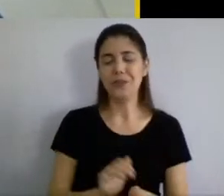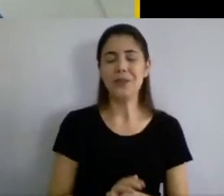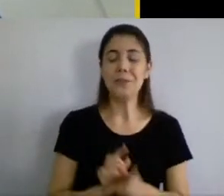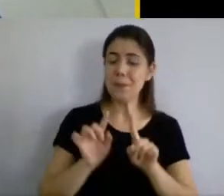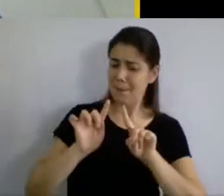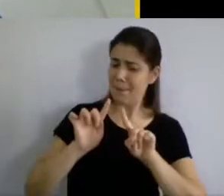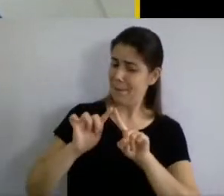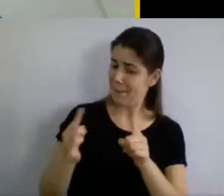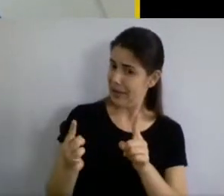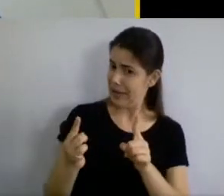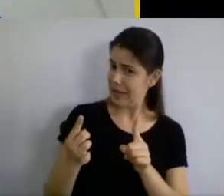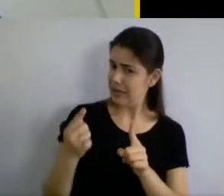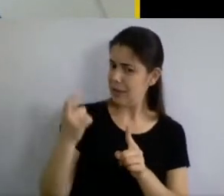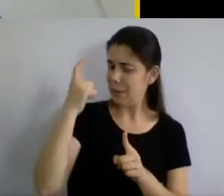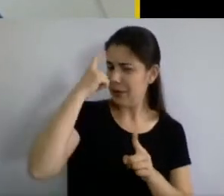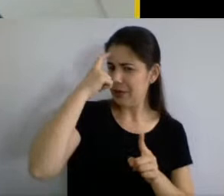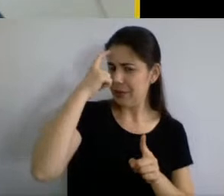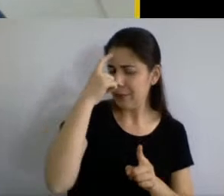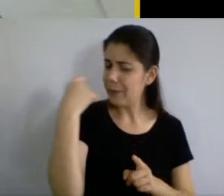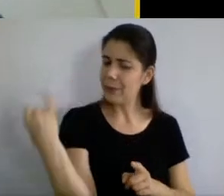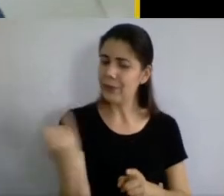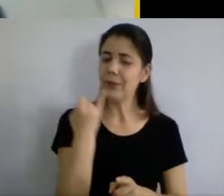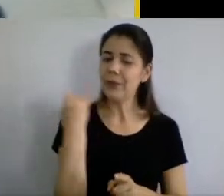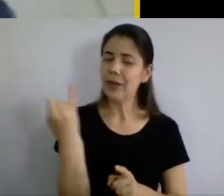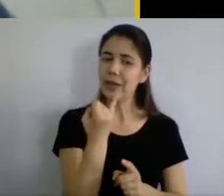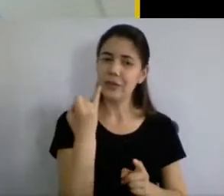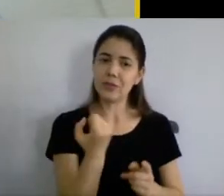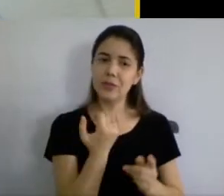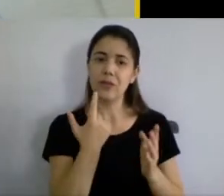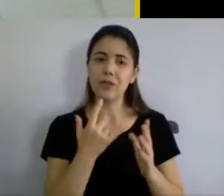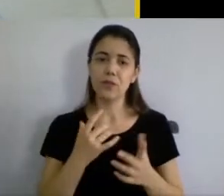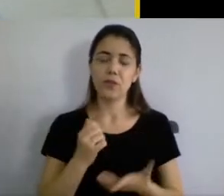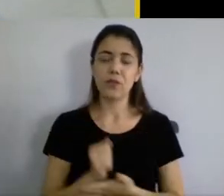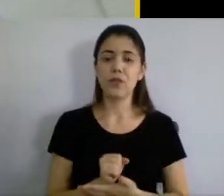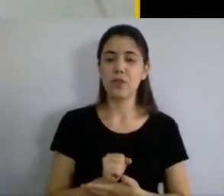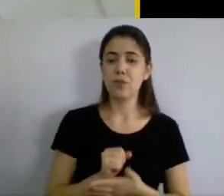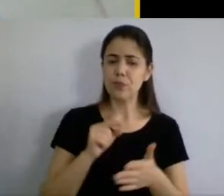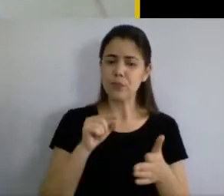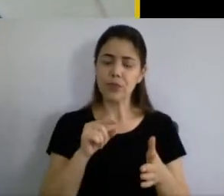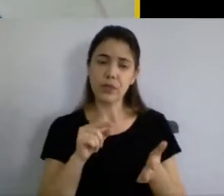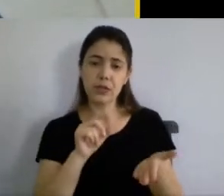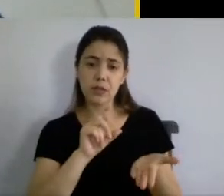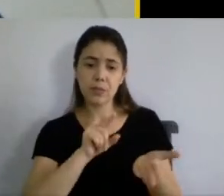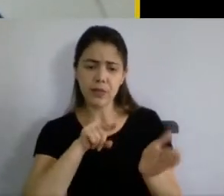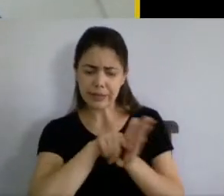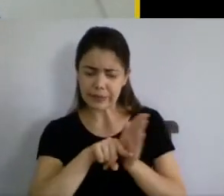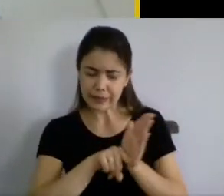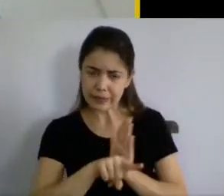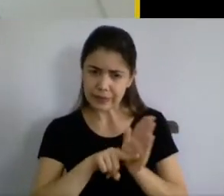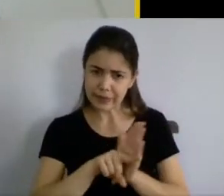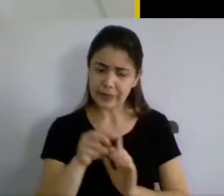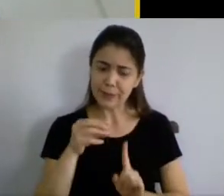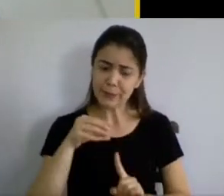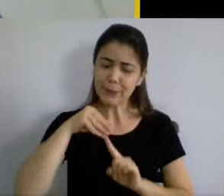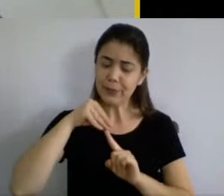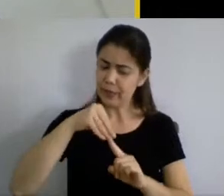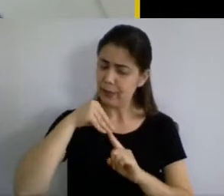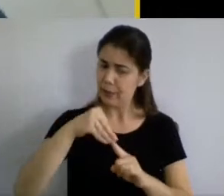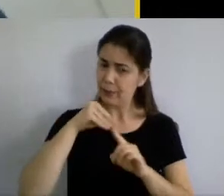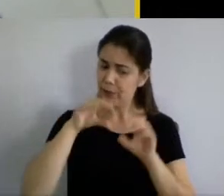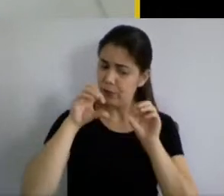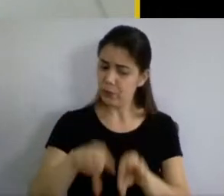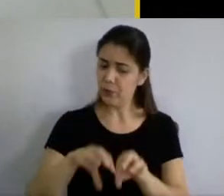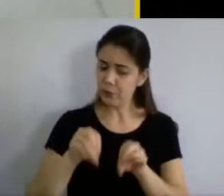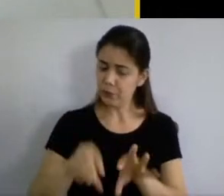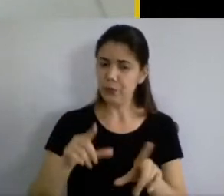estudos das letras luso-brasileiras. Obra intitulada, bastante conhecida, né? A Sátira e o Engenho, Gregório de